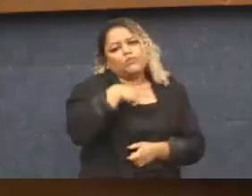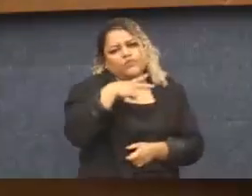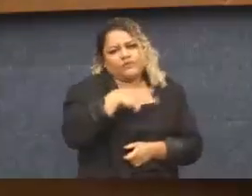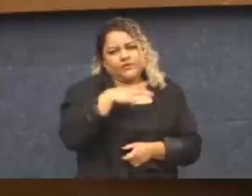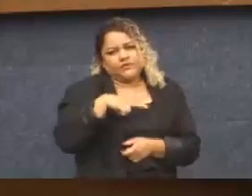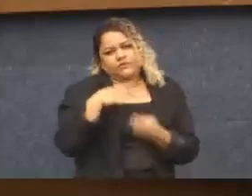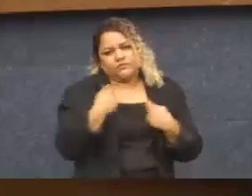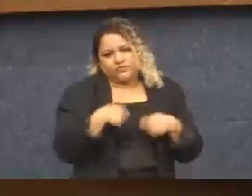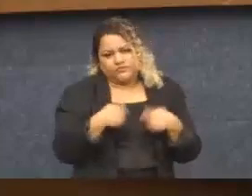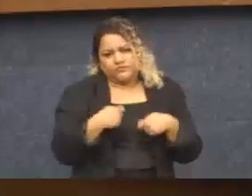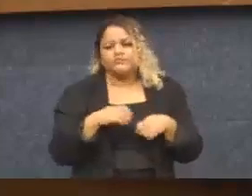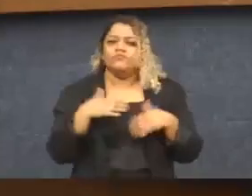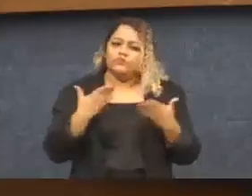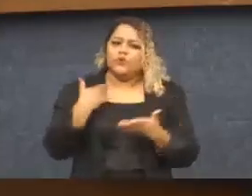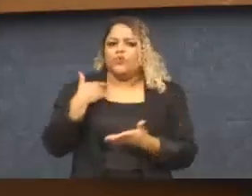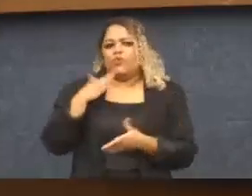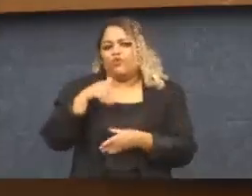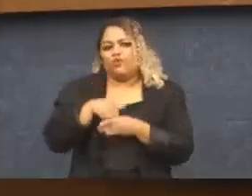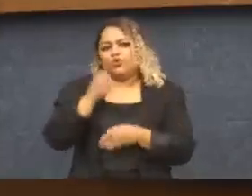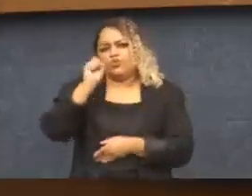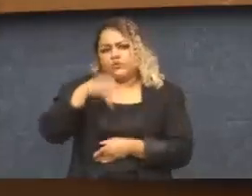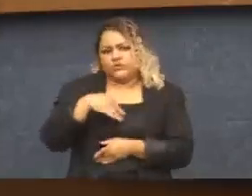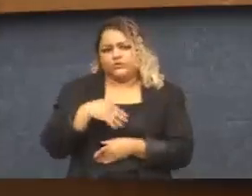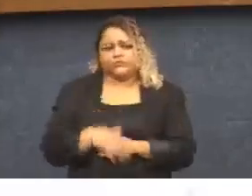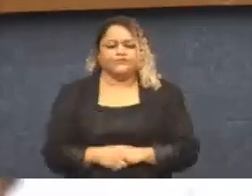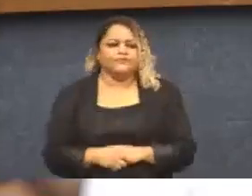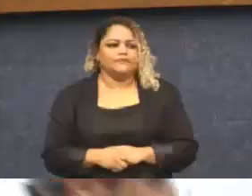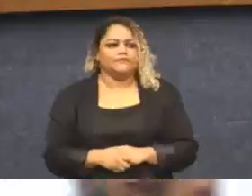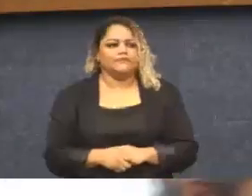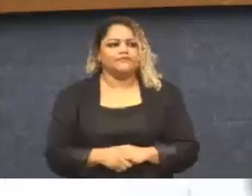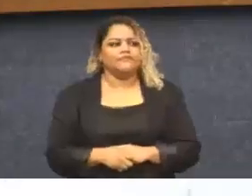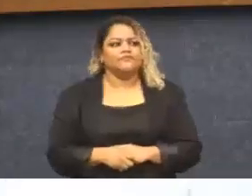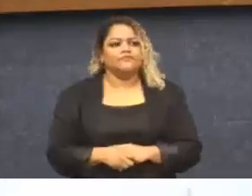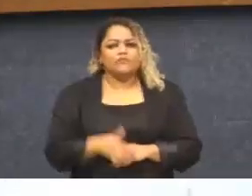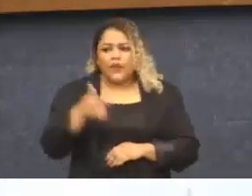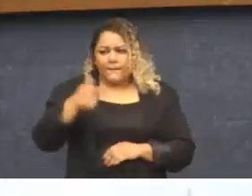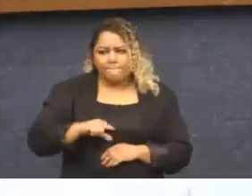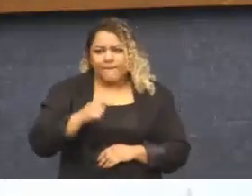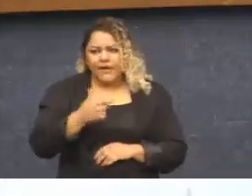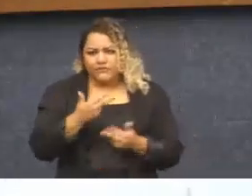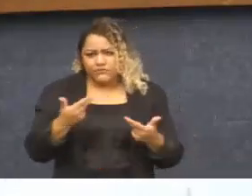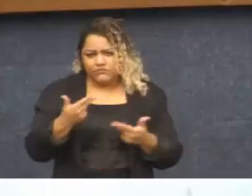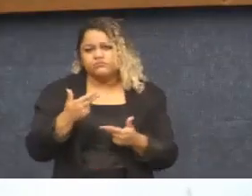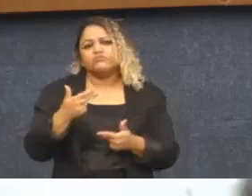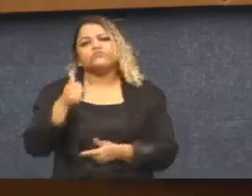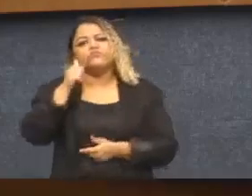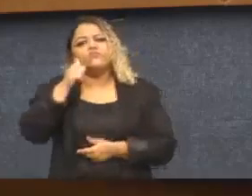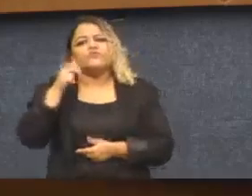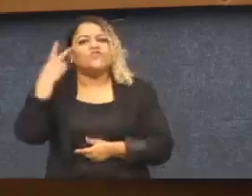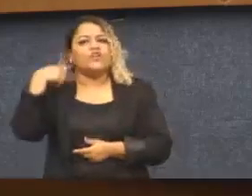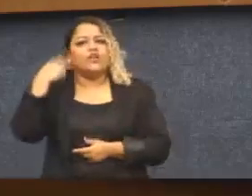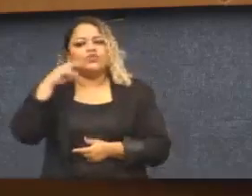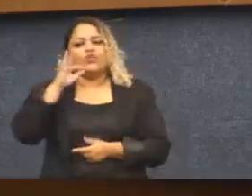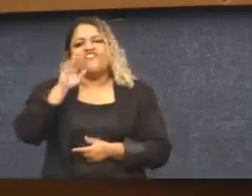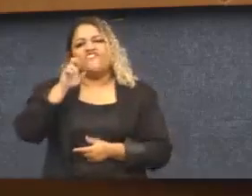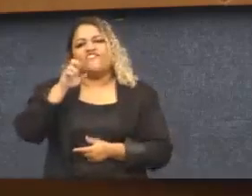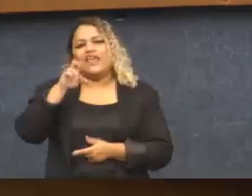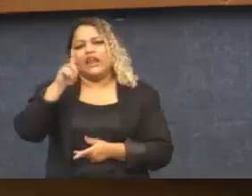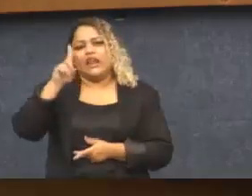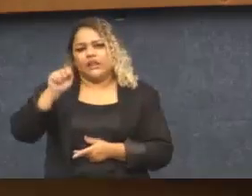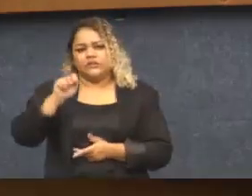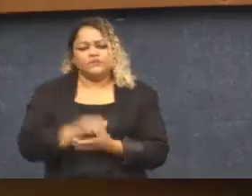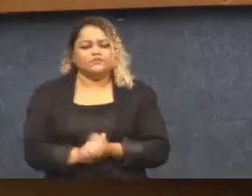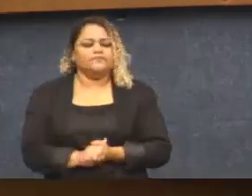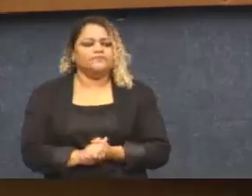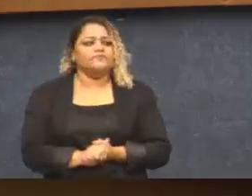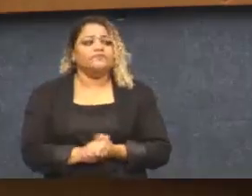sim, parabenizo o Cláudio pela iniciativa. No final, vou. Mais alguém para encaminhar? Vereadora Fernanda Pereira Altoé. Presidente, eu também